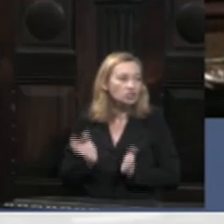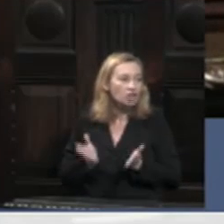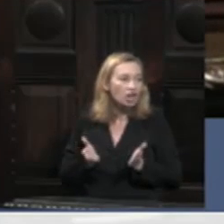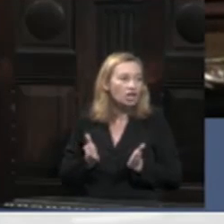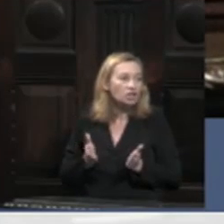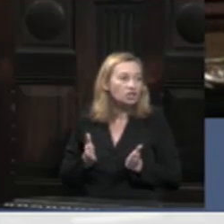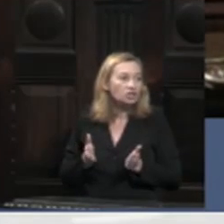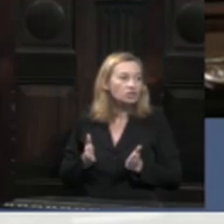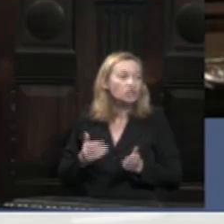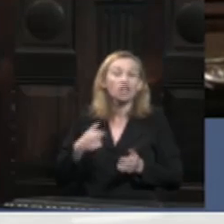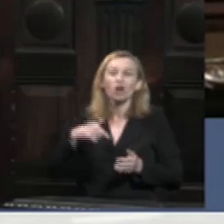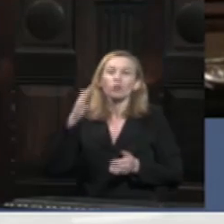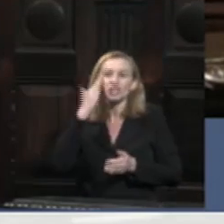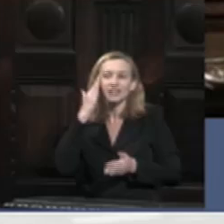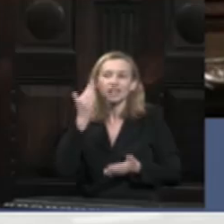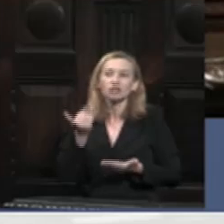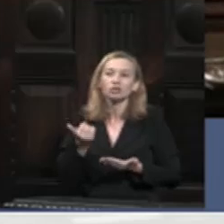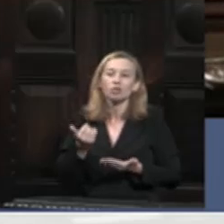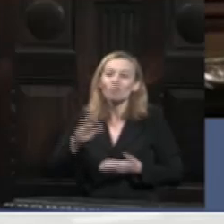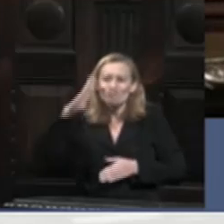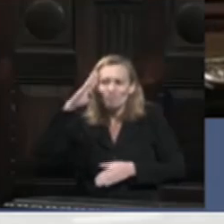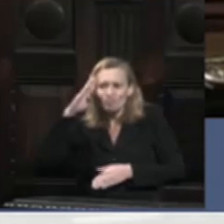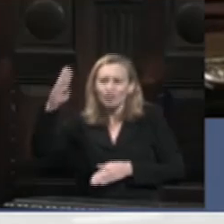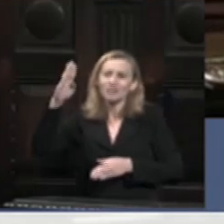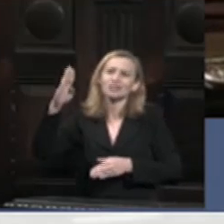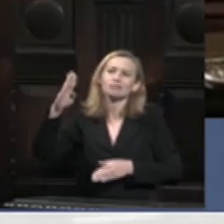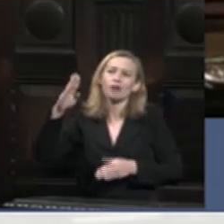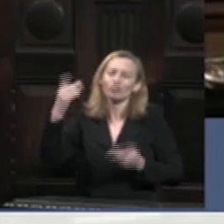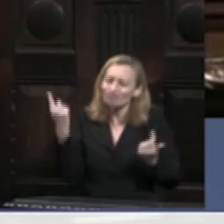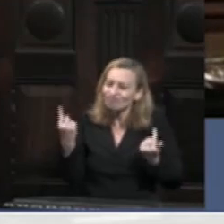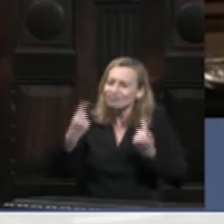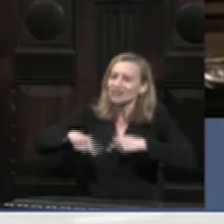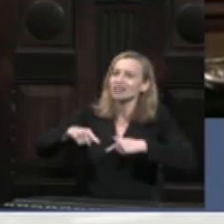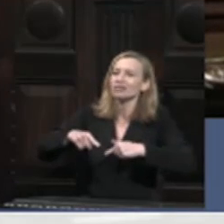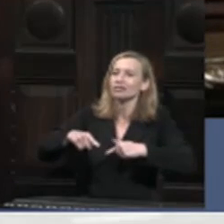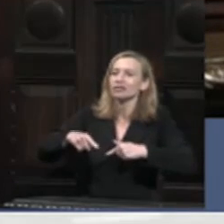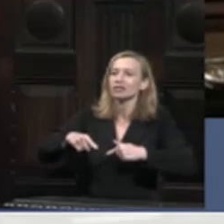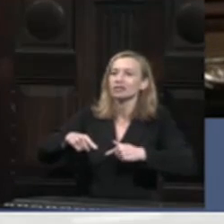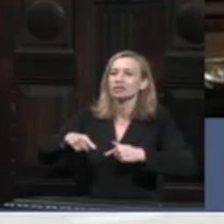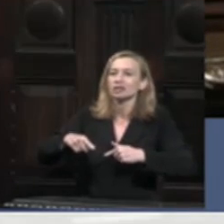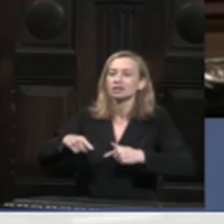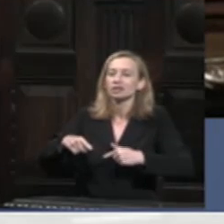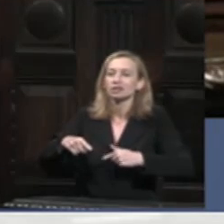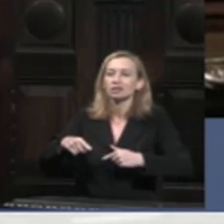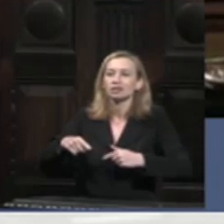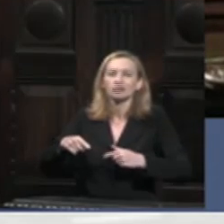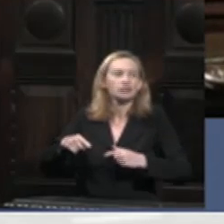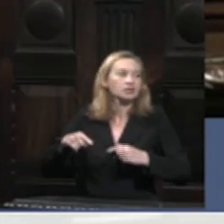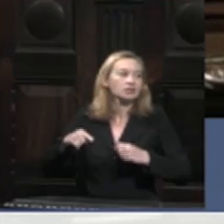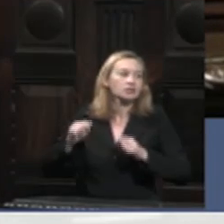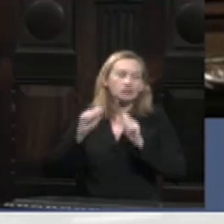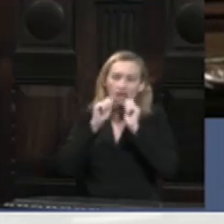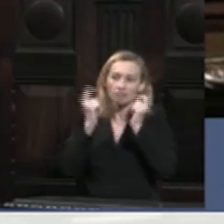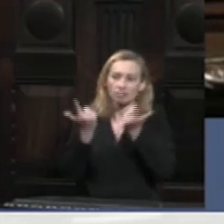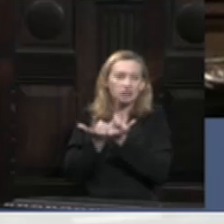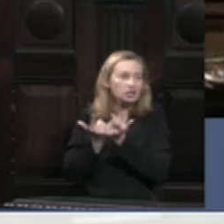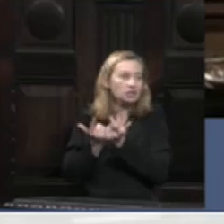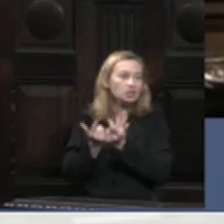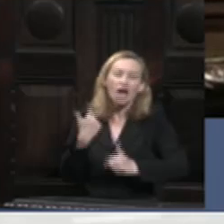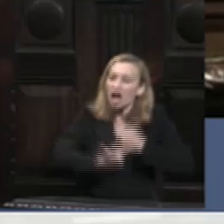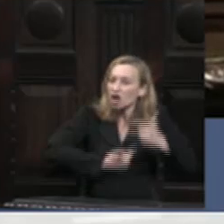contra o espectro do ódio, da intolerância, da violência, que passarão a se fazer presente, como tudo indica, em